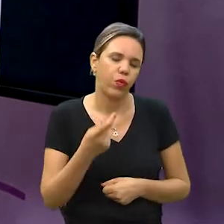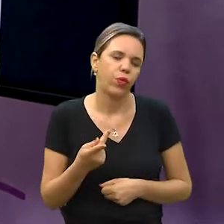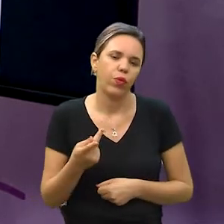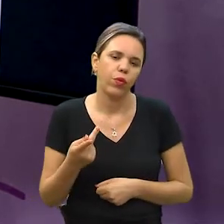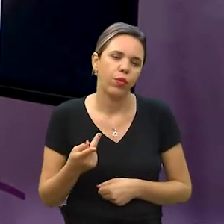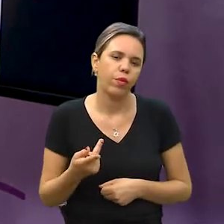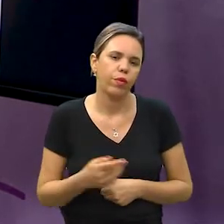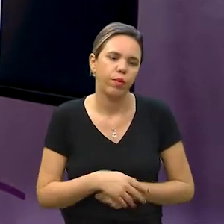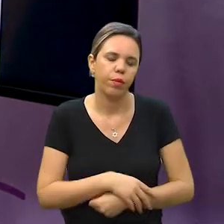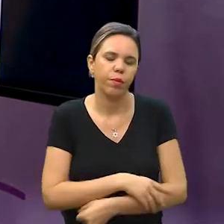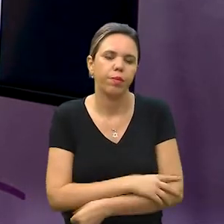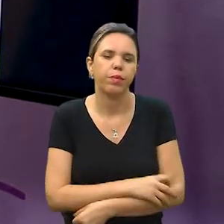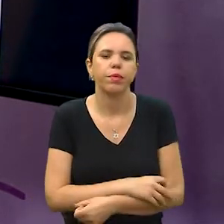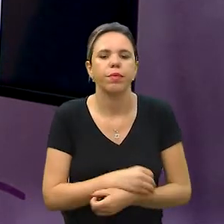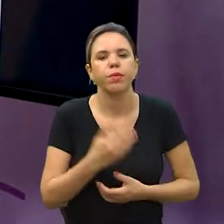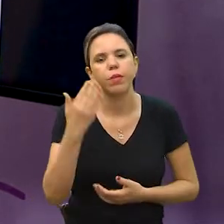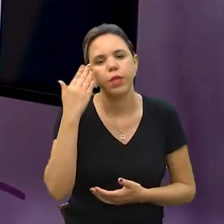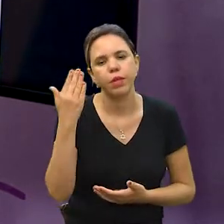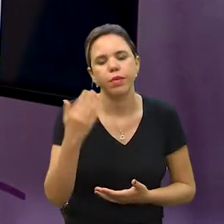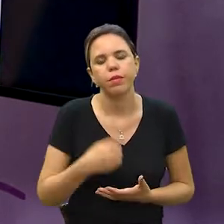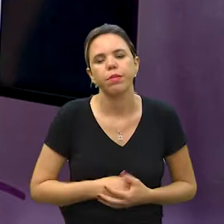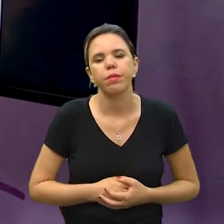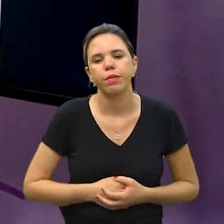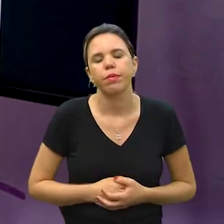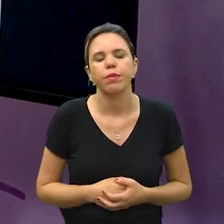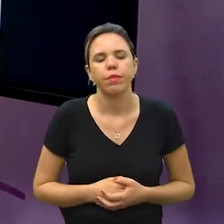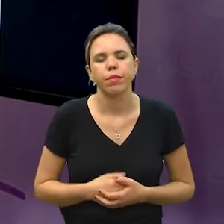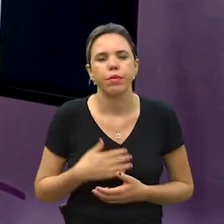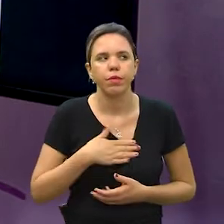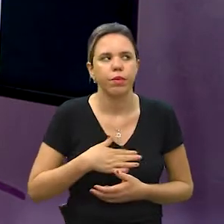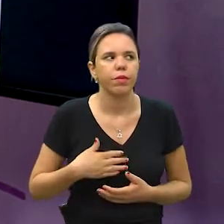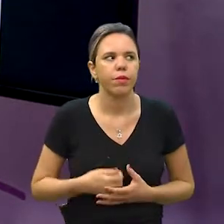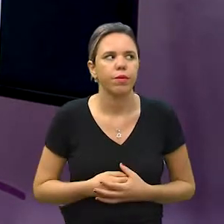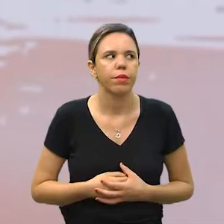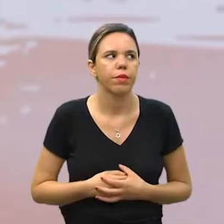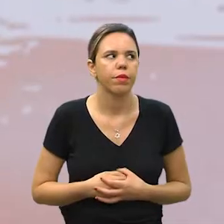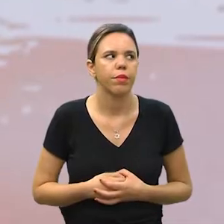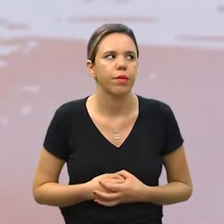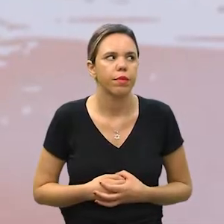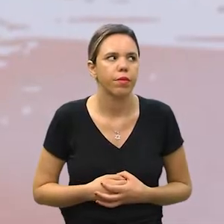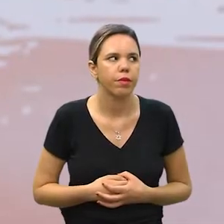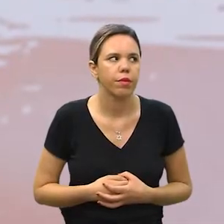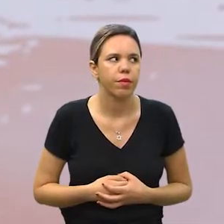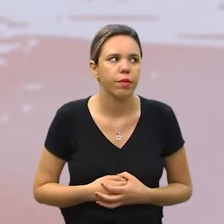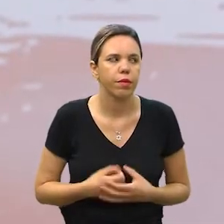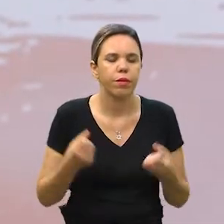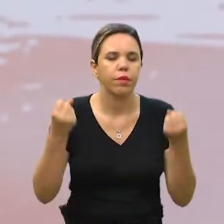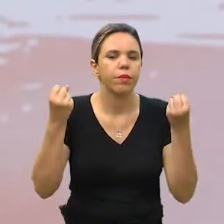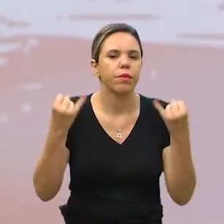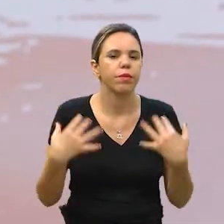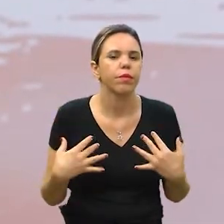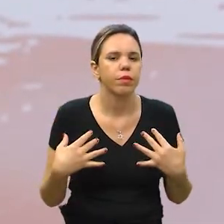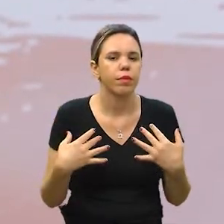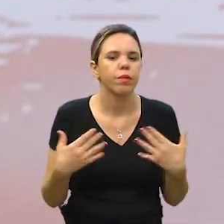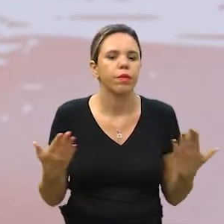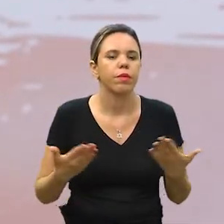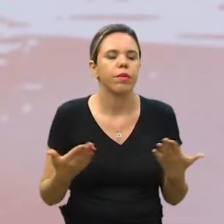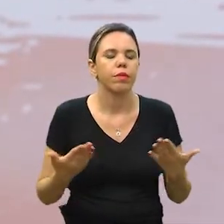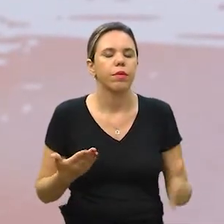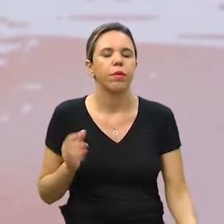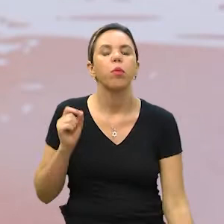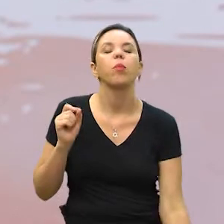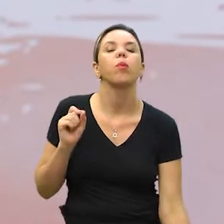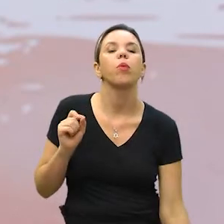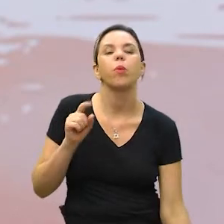conversar, mais uma vez, muito obrigada, doutora Venina. Prazer é meu. Doutora, eu queria que a senhora explicasse agora